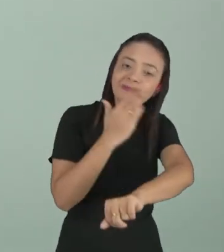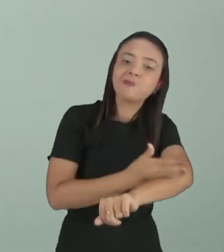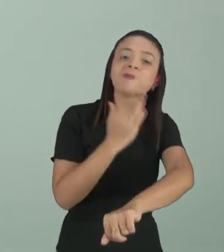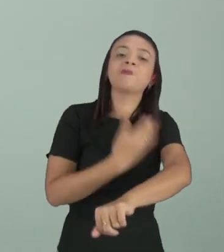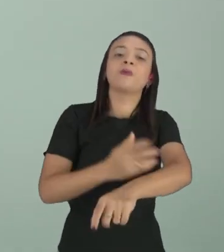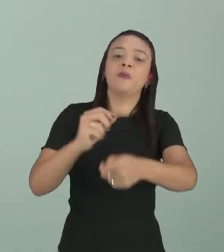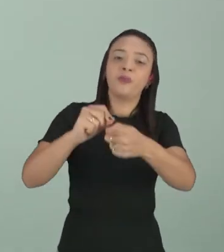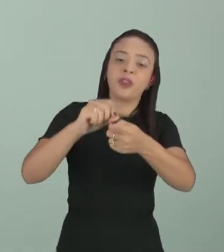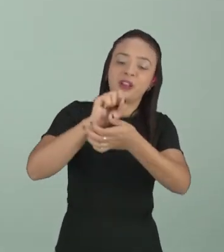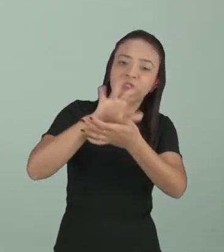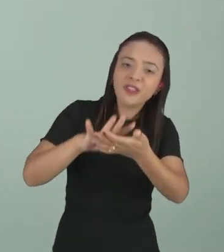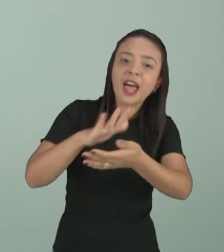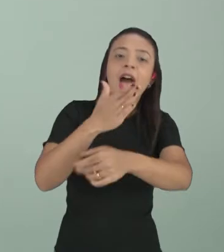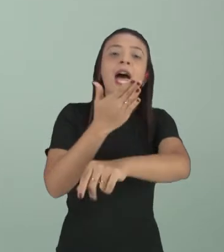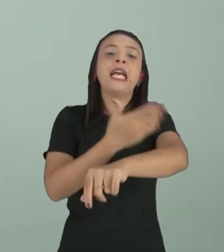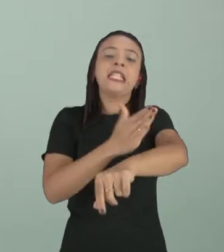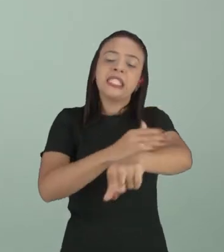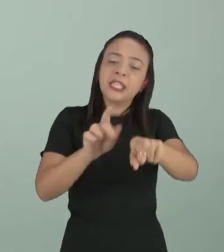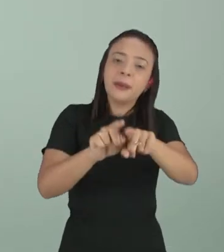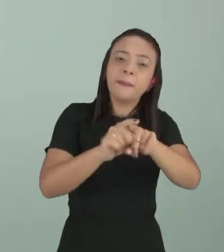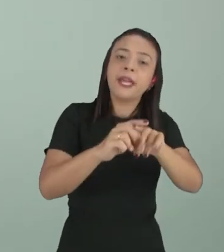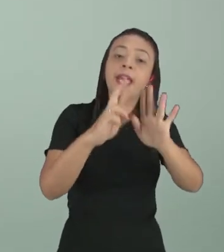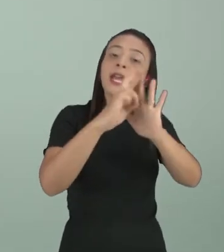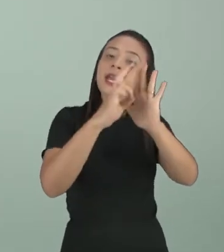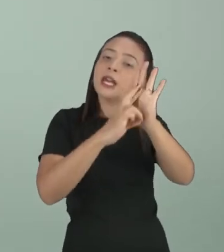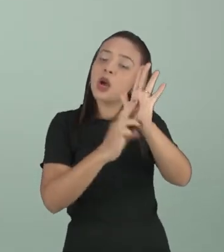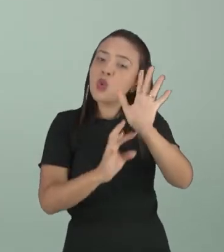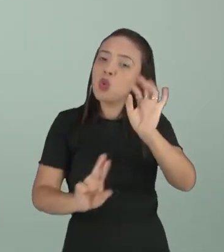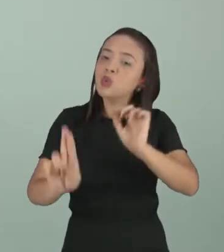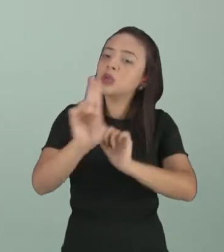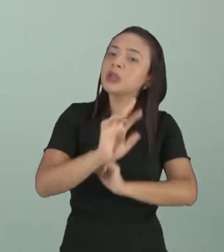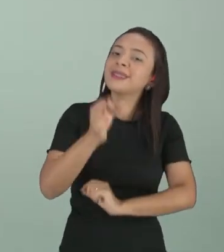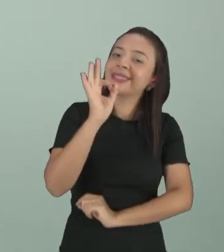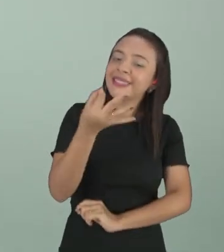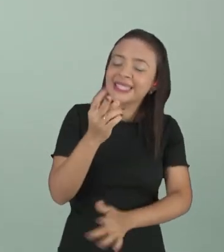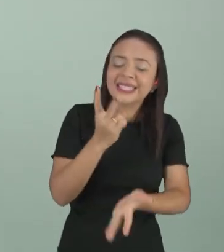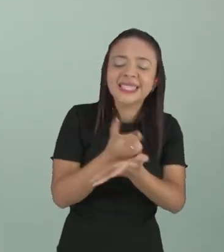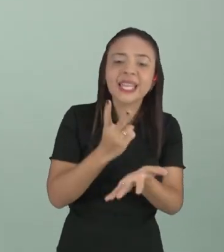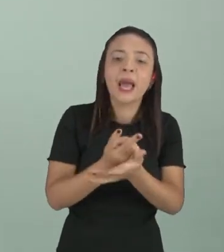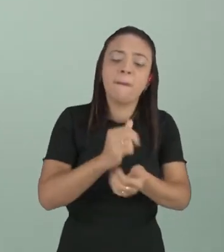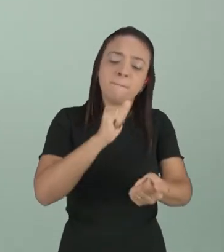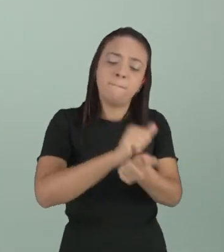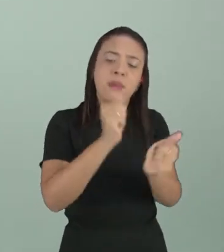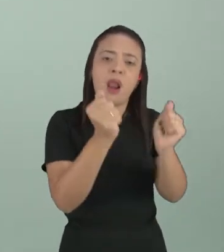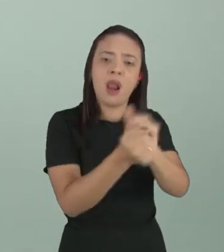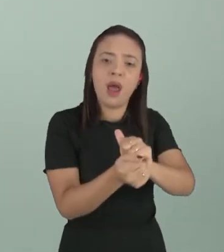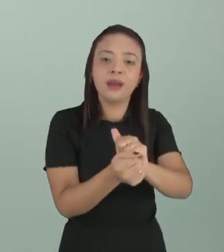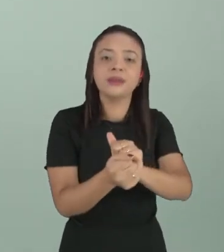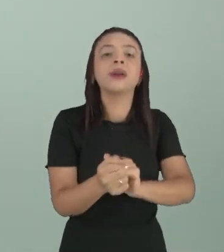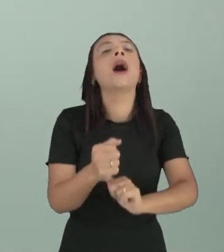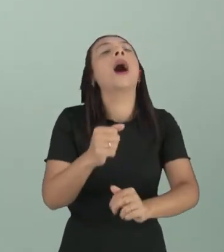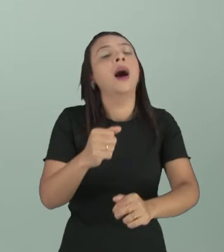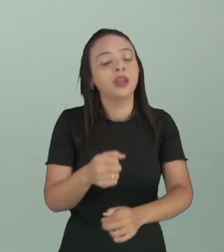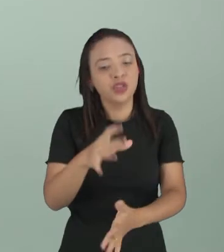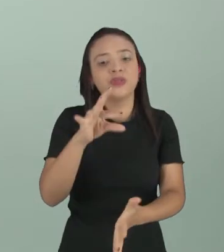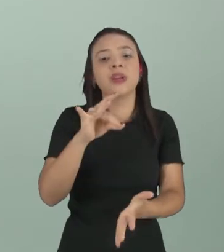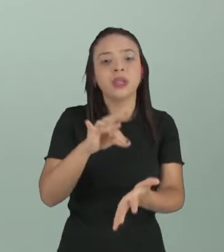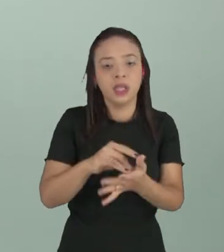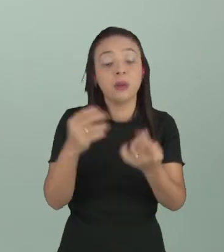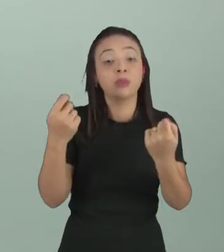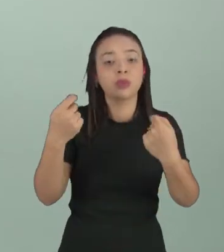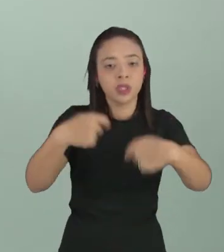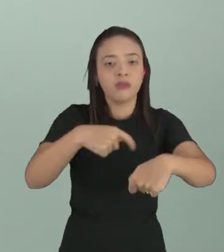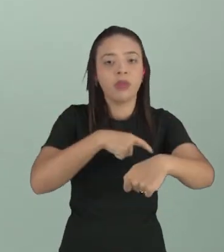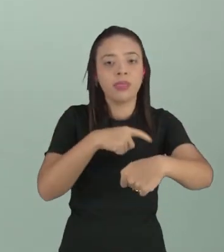e a maneira com que eu utilizo o código e sempre buscando me adequar vai formar essa interação entre